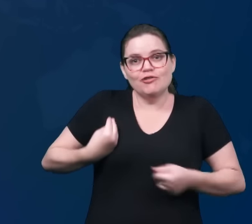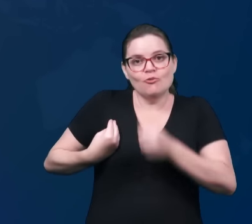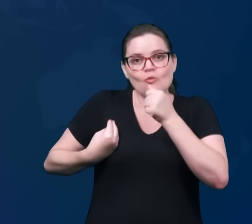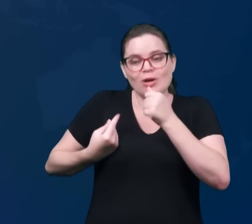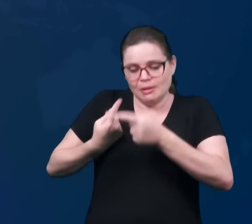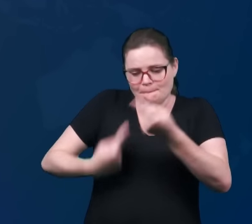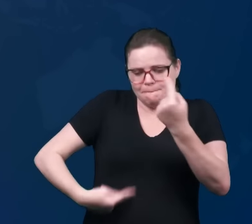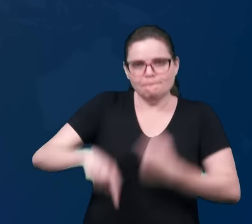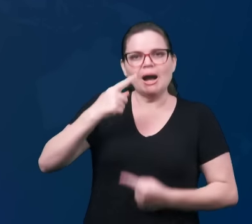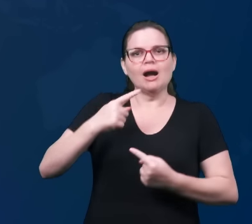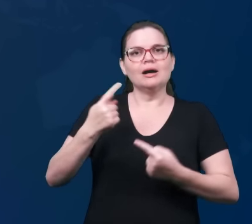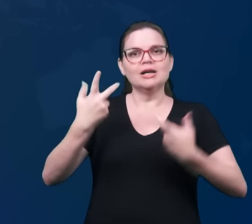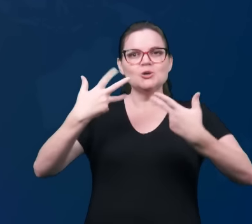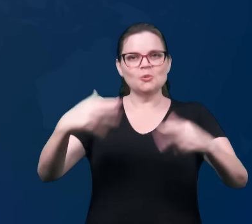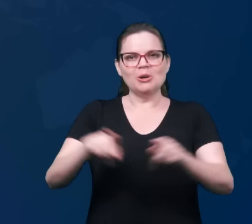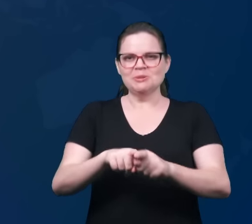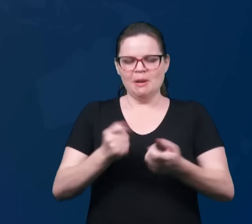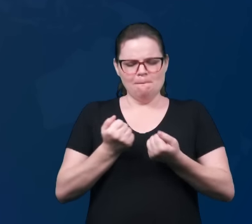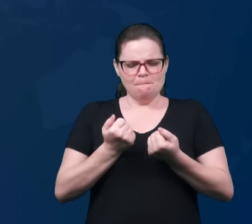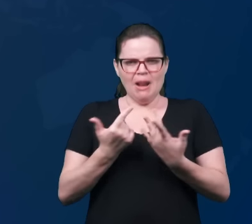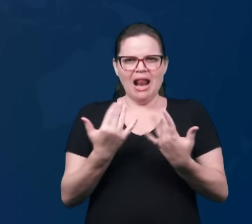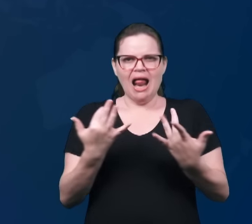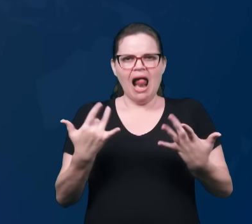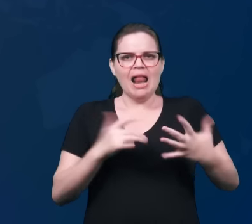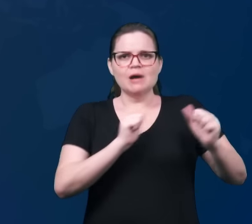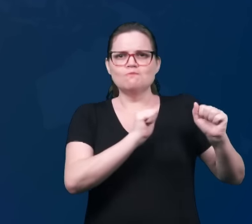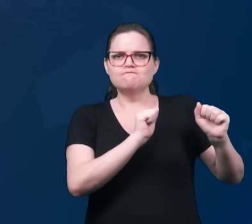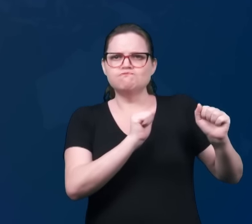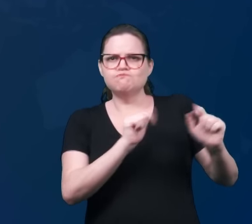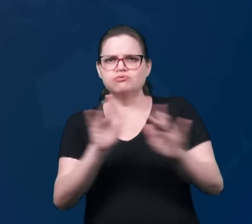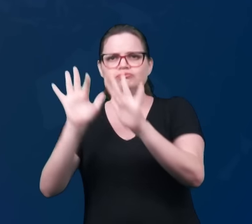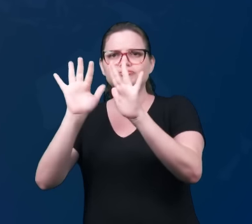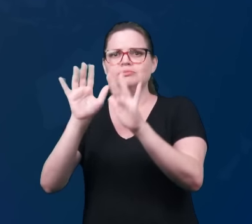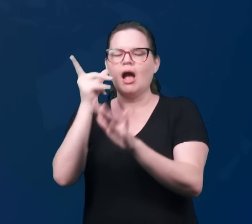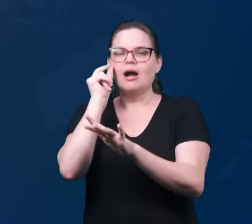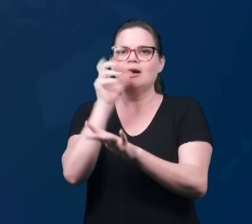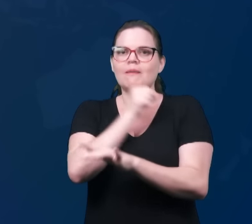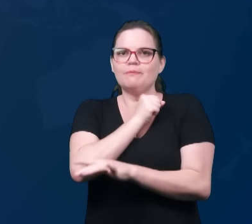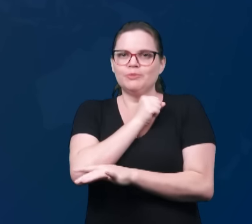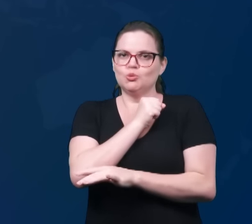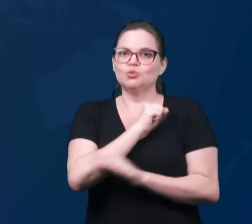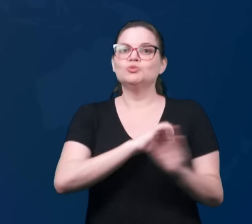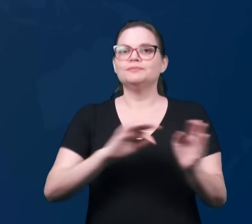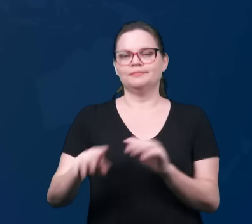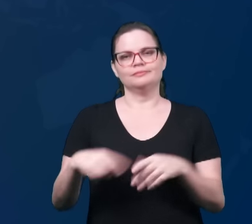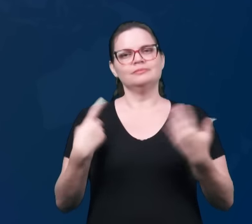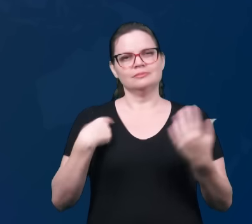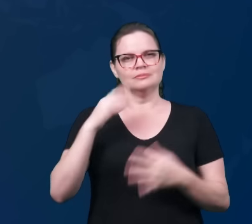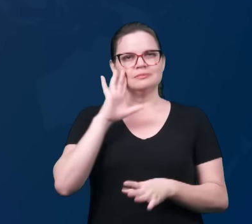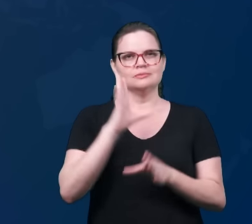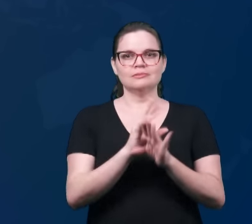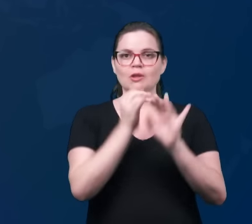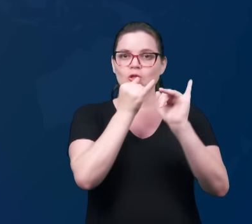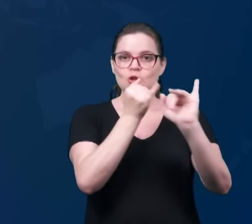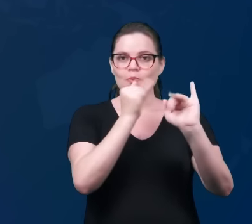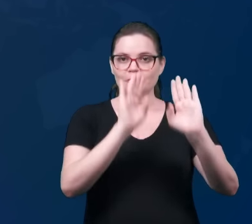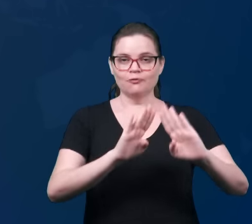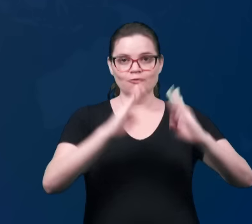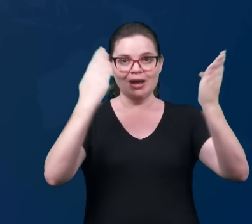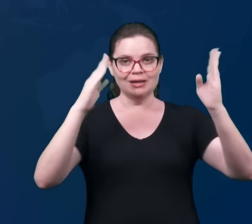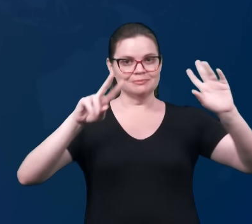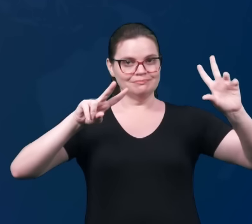transformados. Então, esse título também do evento Trombetas e